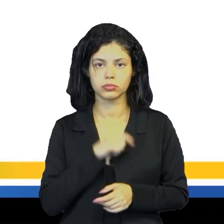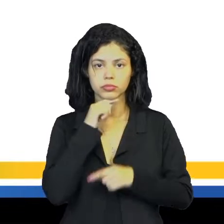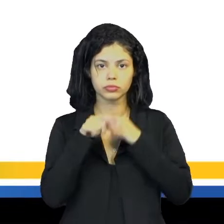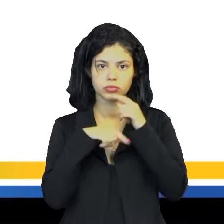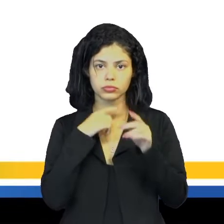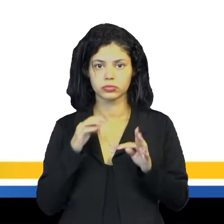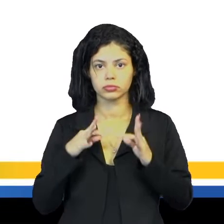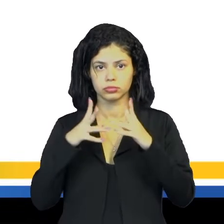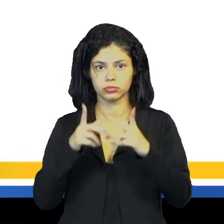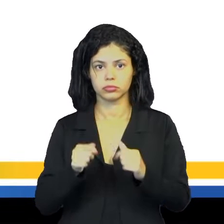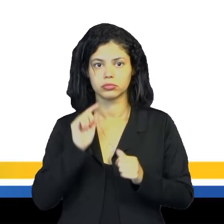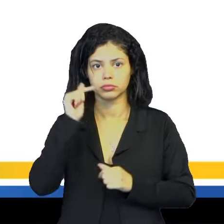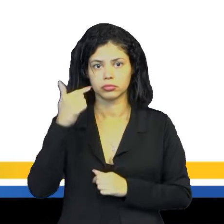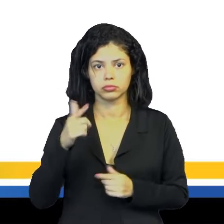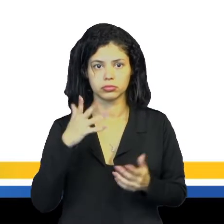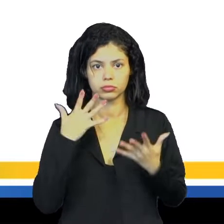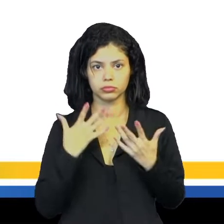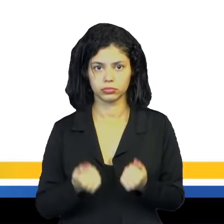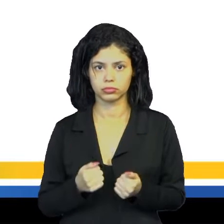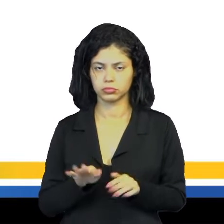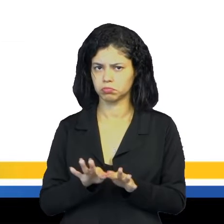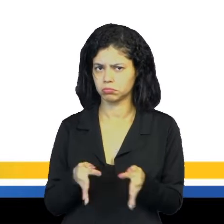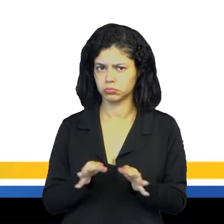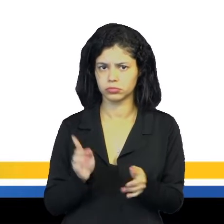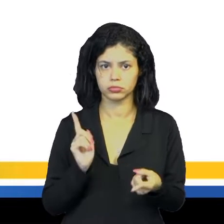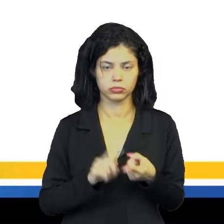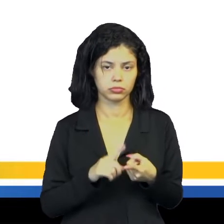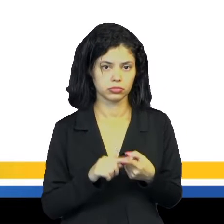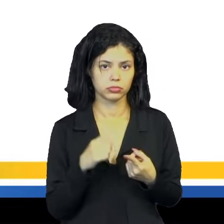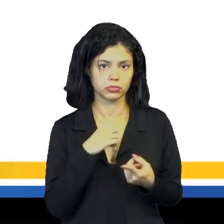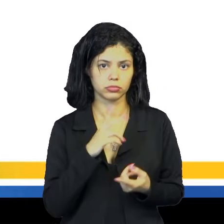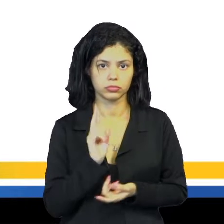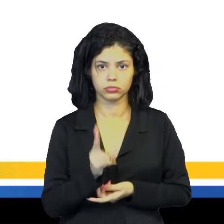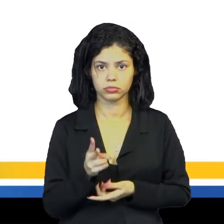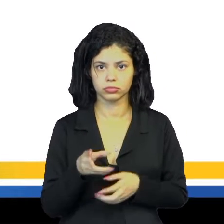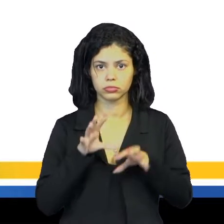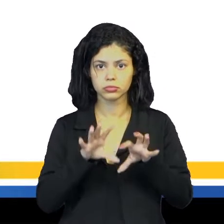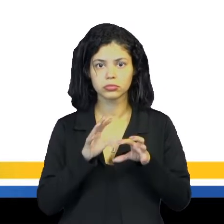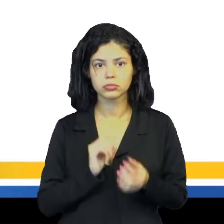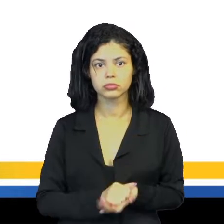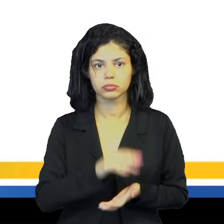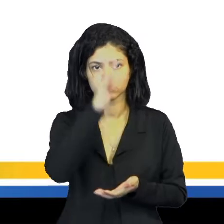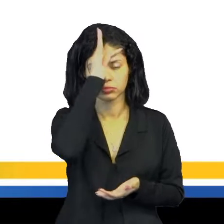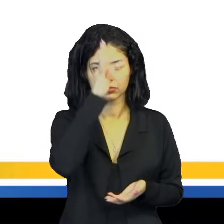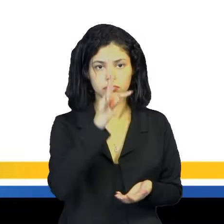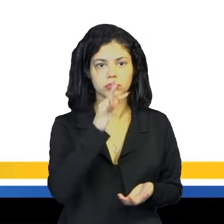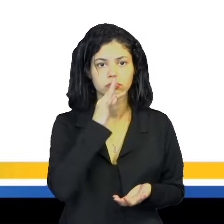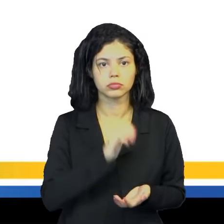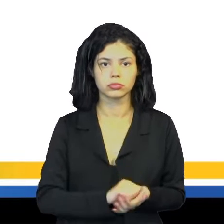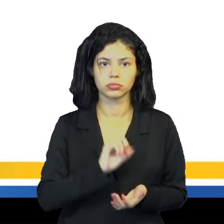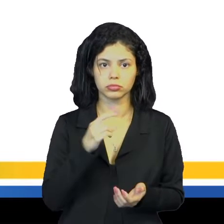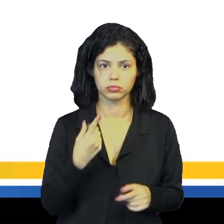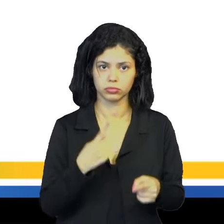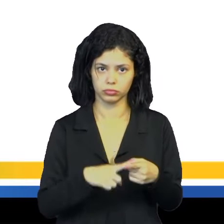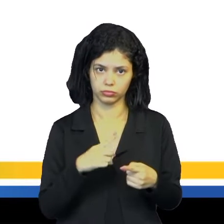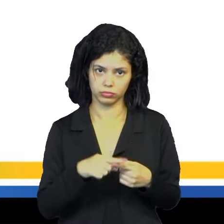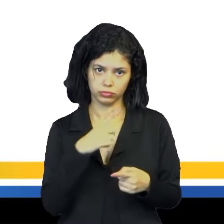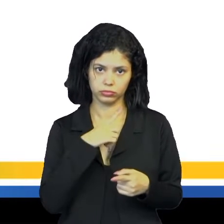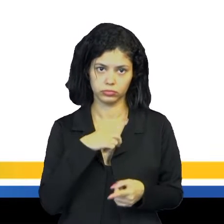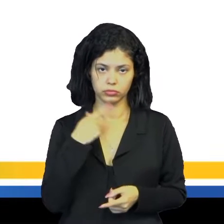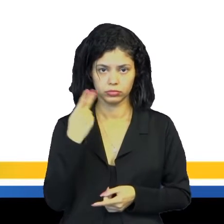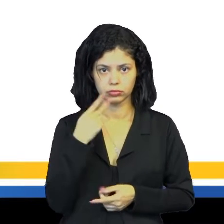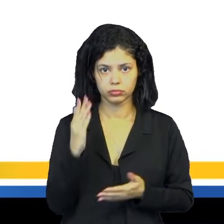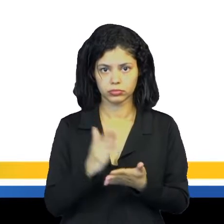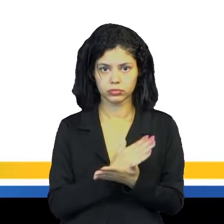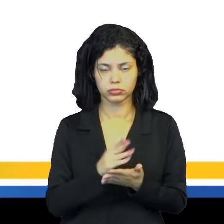duvidar de tudo, né, aquilo que era aceito simplesmente porque tinha sido sempre assim, né, a tradição, ou porque tinha sido dito